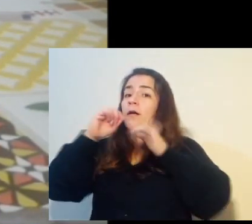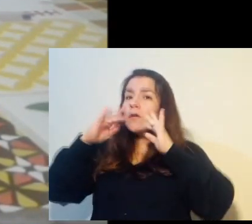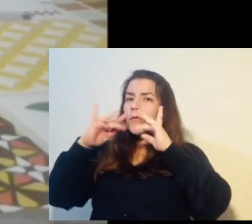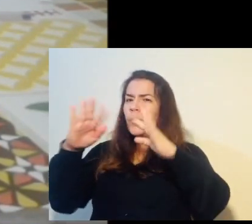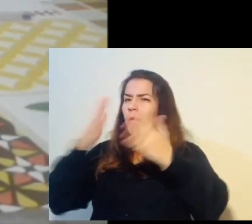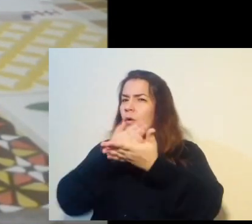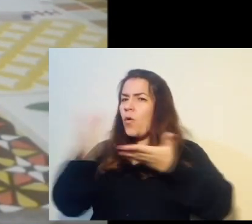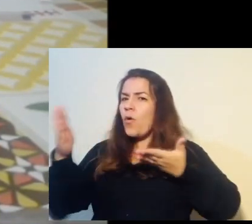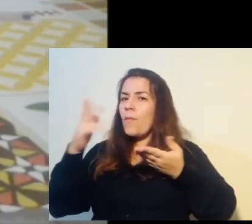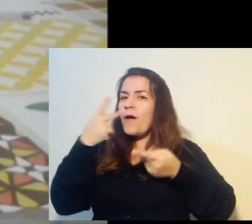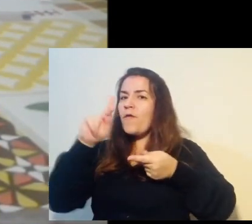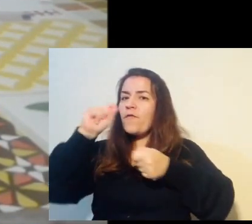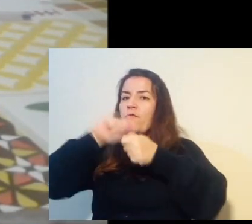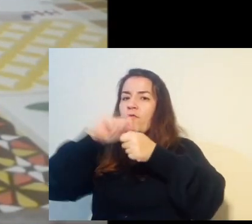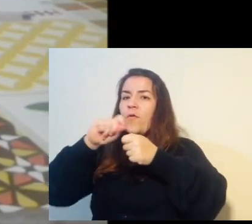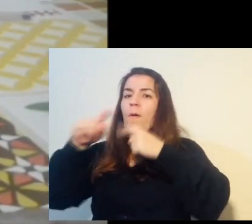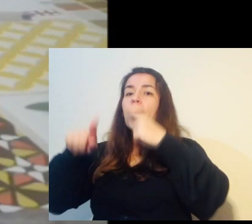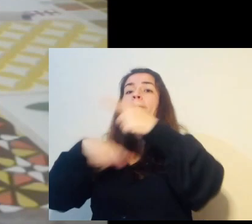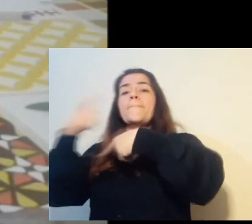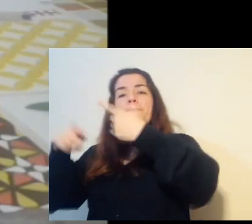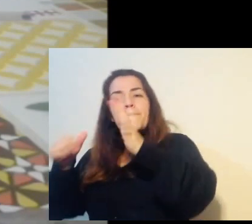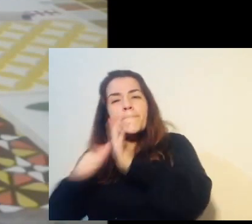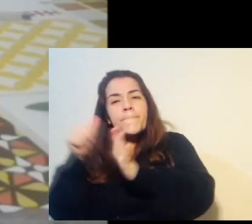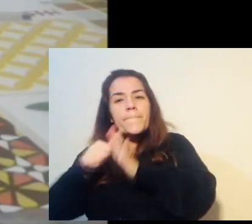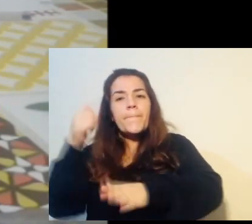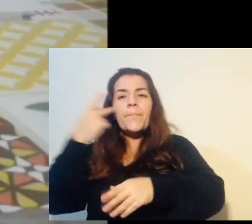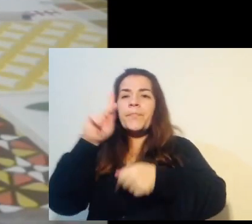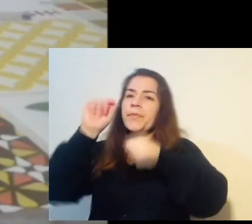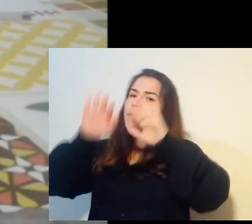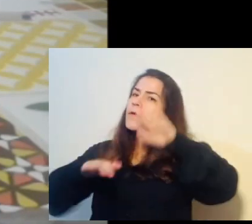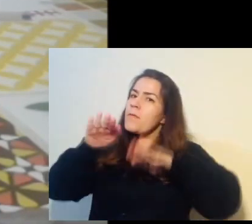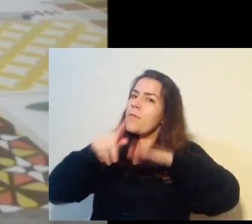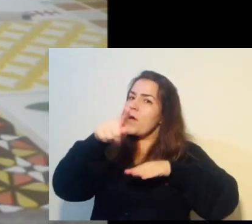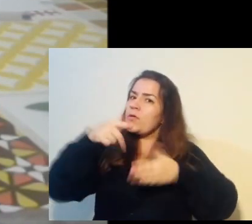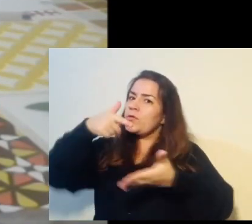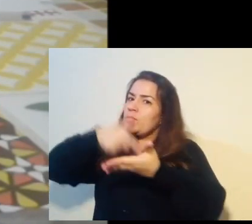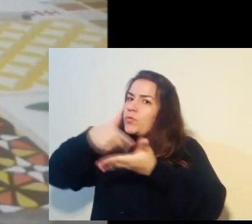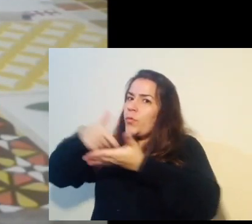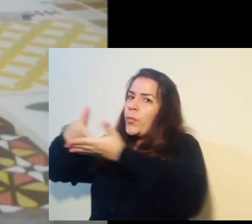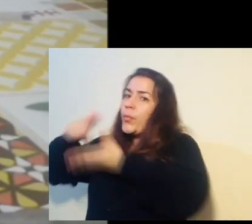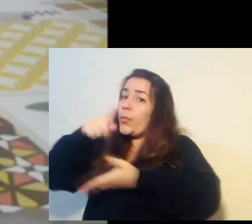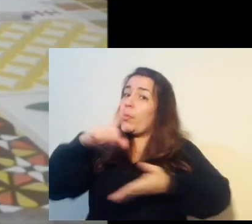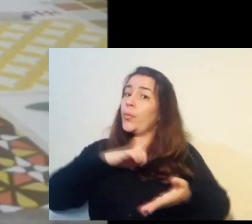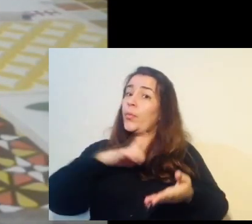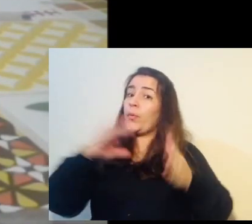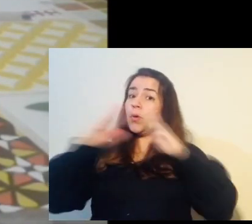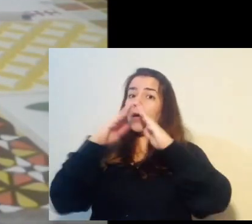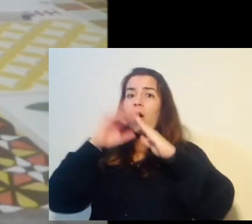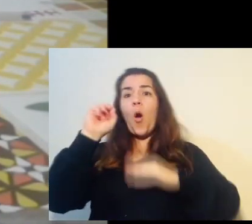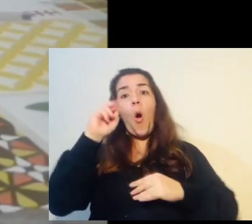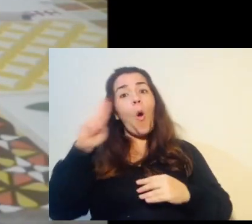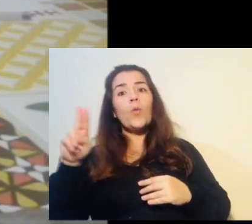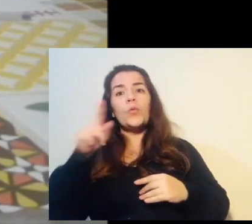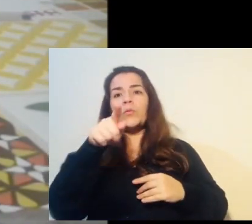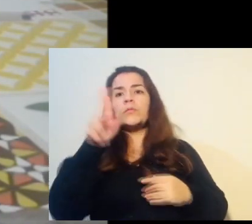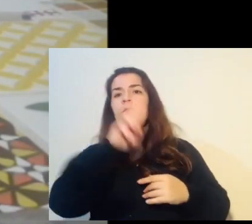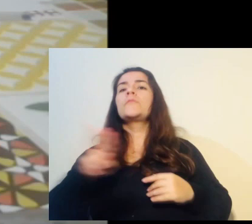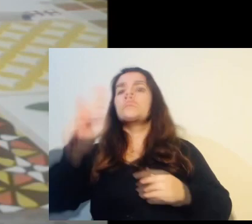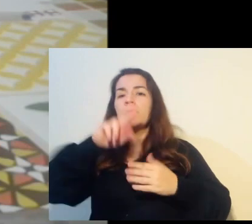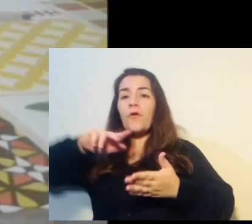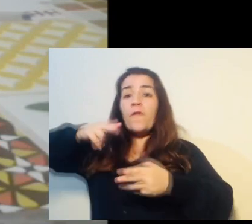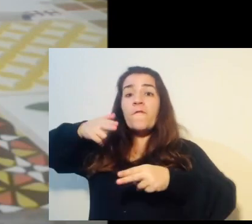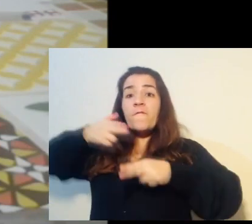dica que eu dei no começo, né? Furar com o menor e depois com o maior, dependendo da potência da sua furadeira, ou se for na faca, né?